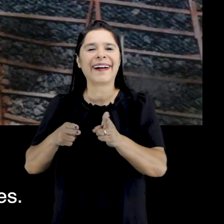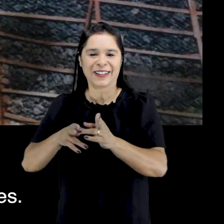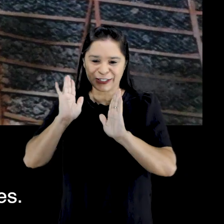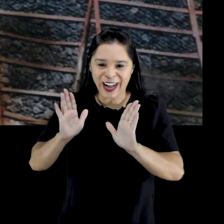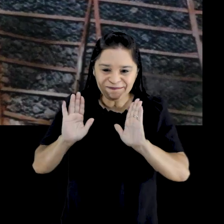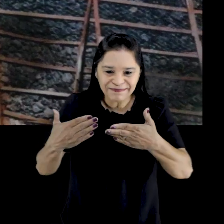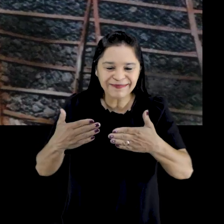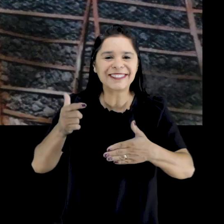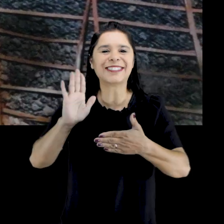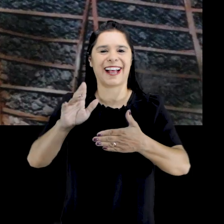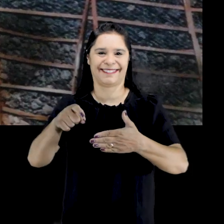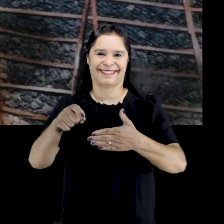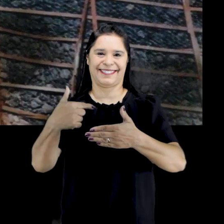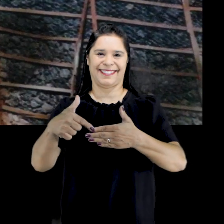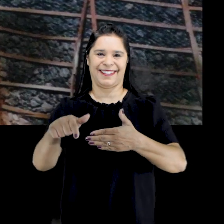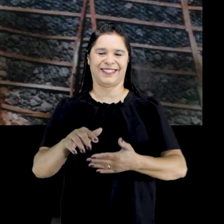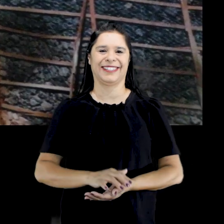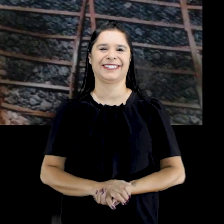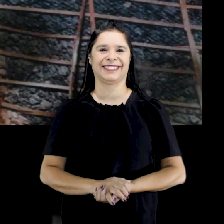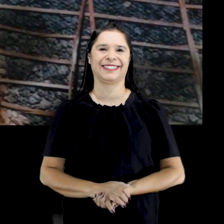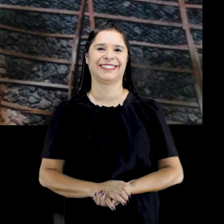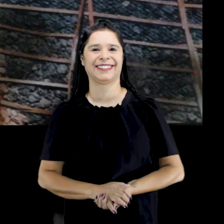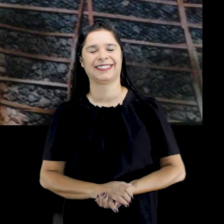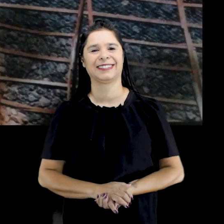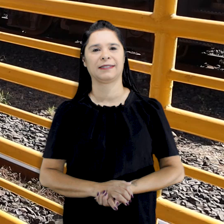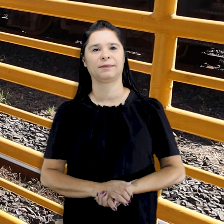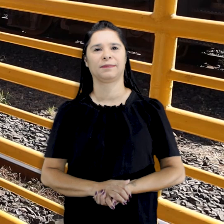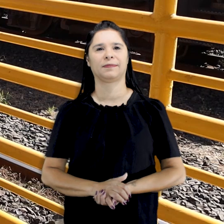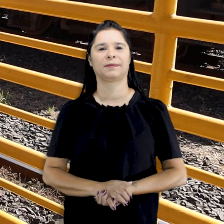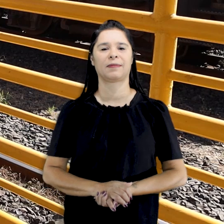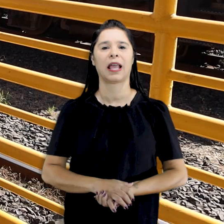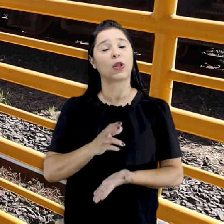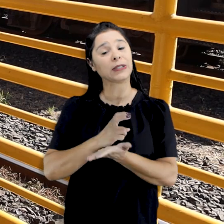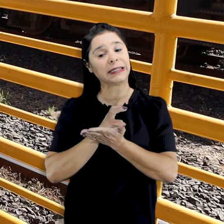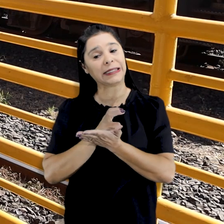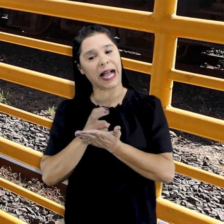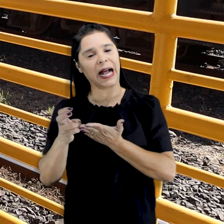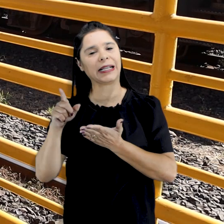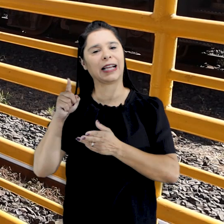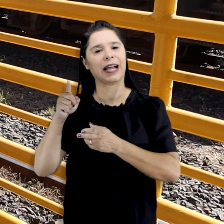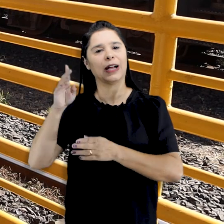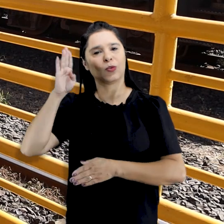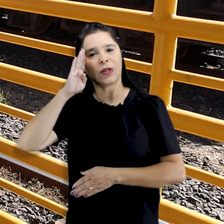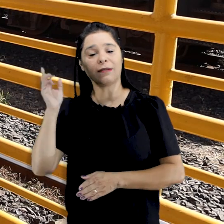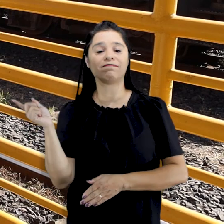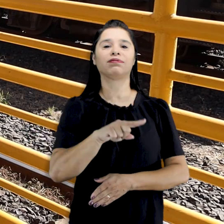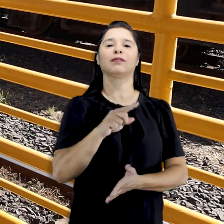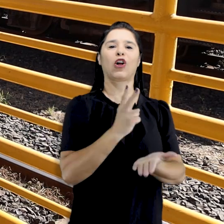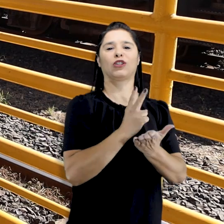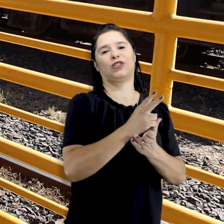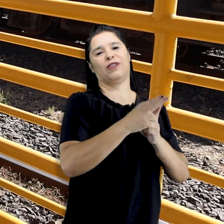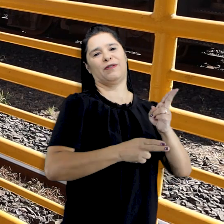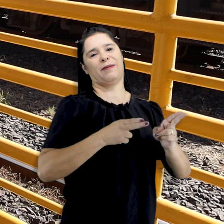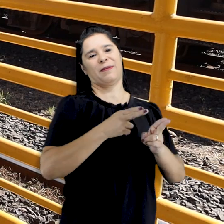ferrovia antes. Então, assim, acho que é uma paixão. Tio ferroviário,